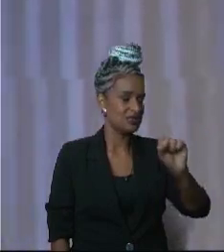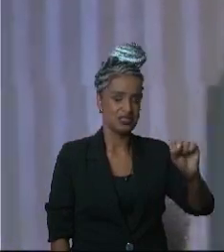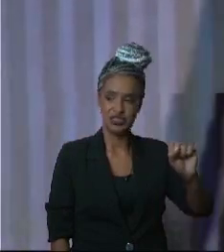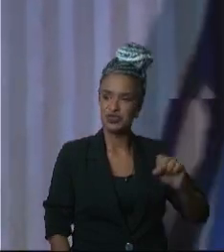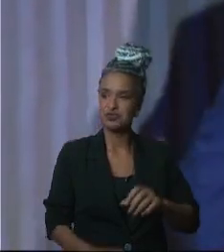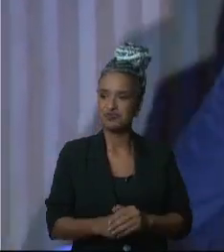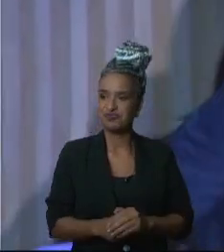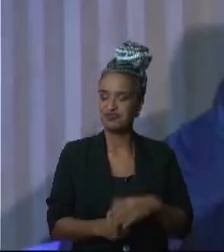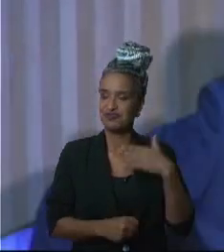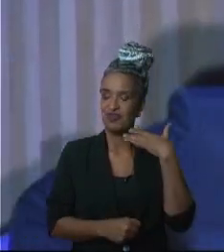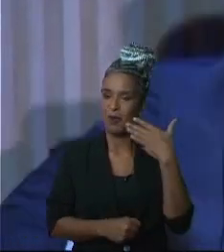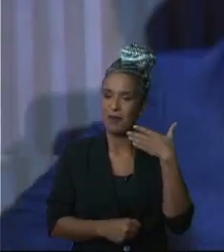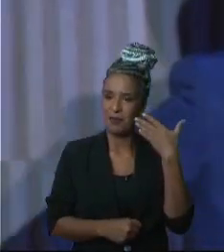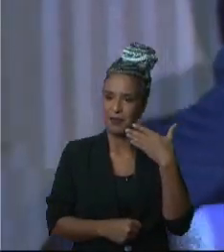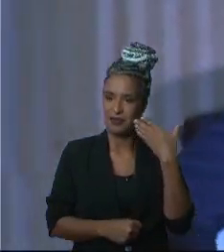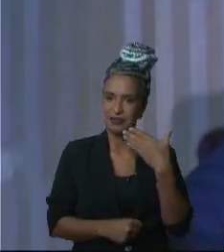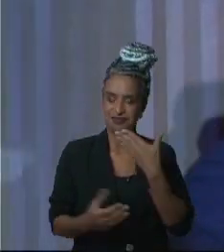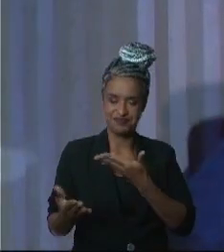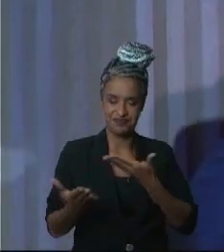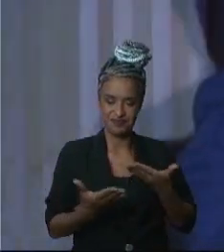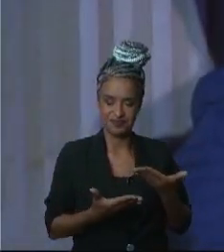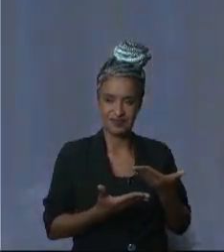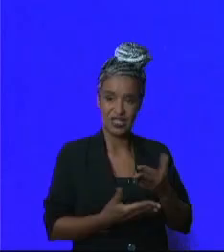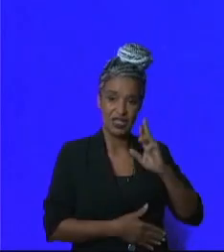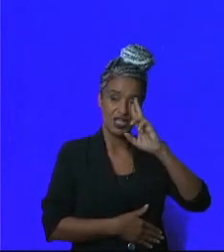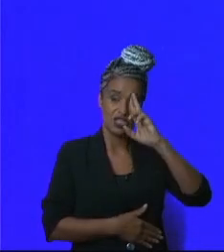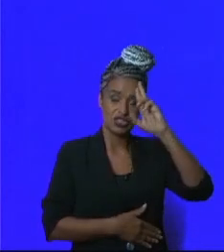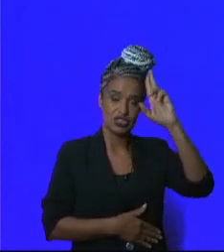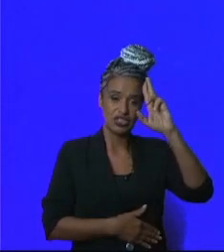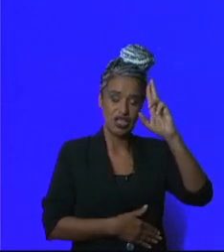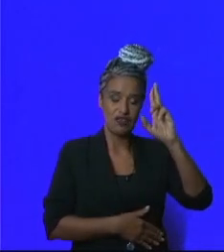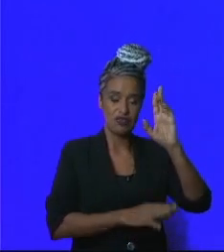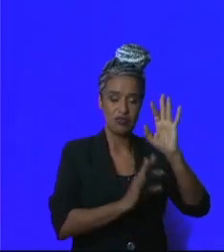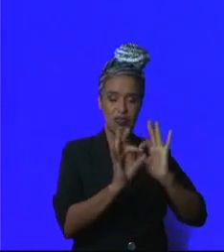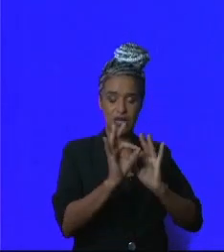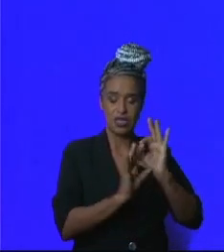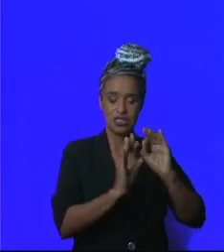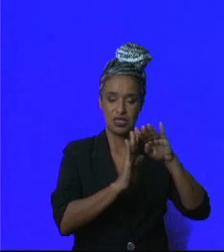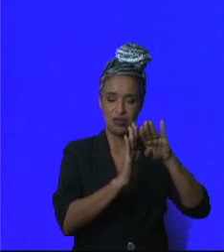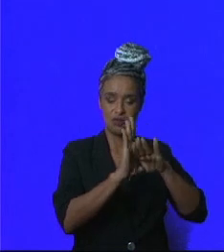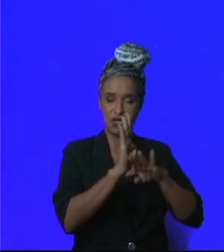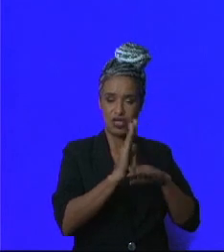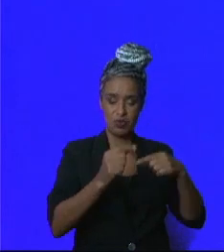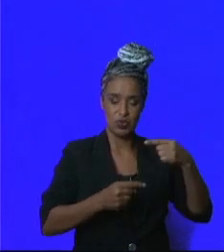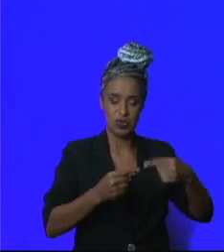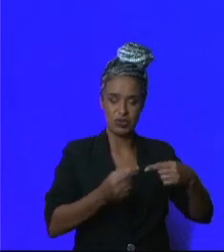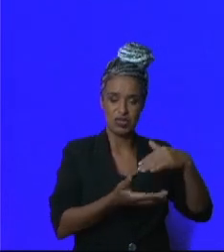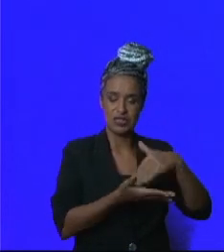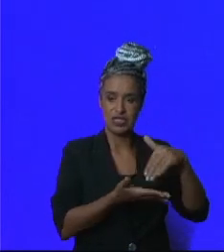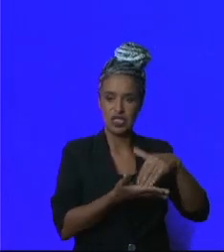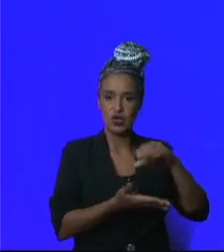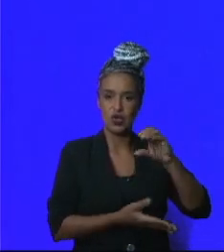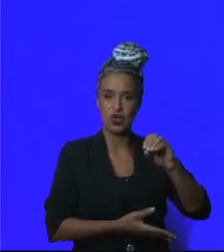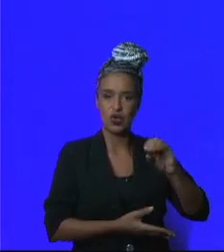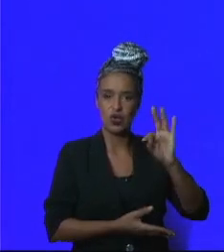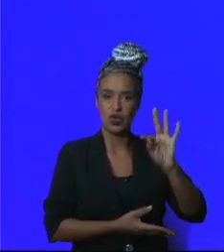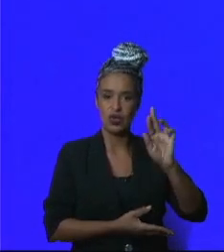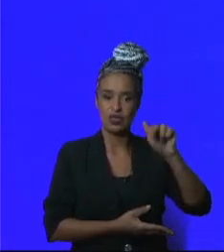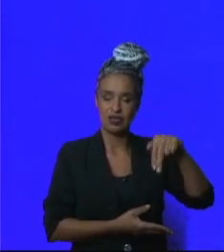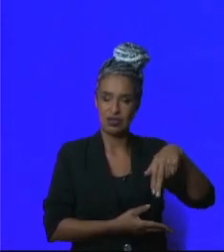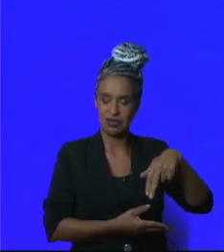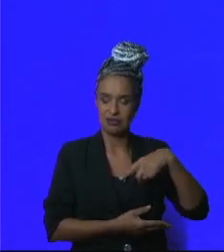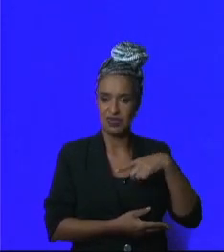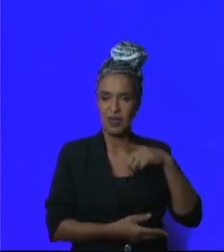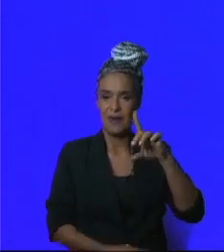E as palestrantes, a chefe de planejamento de políticas do Secretariado-Geral da OTAN, Benedetta